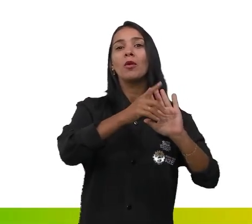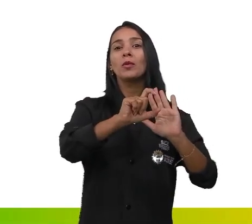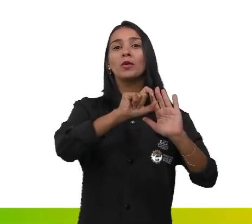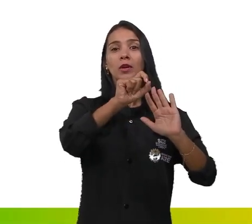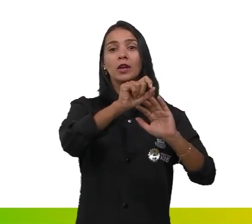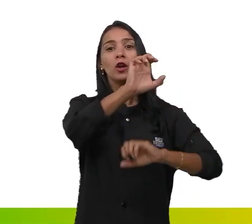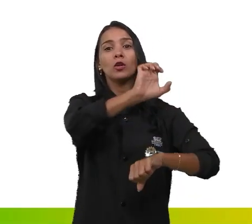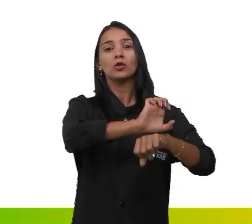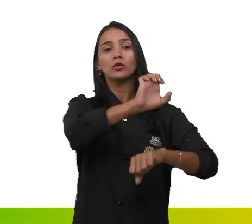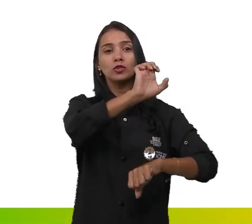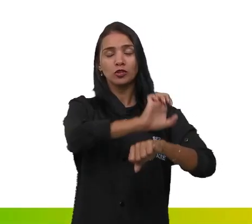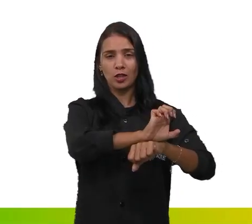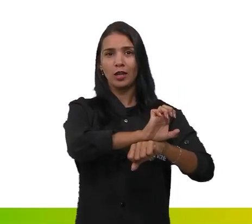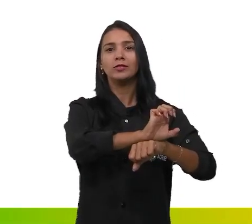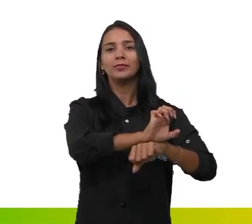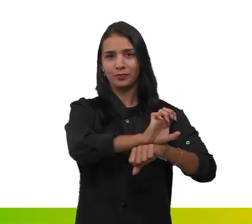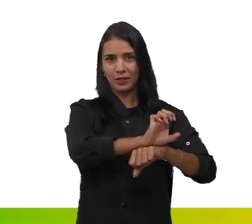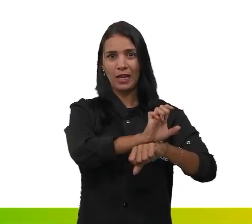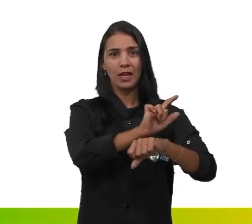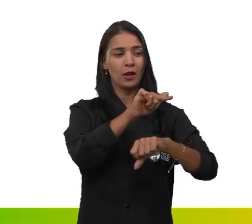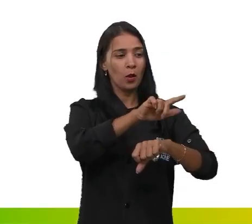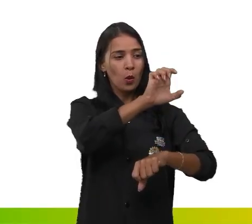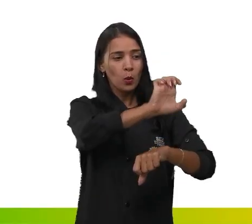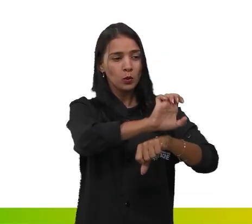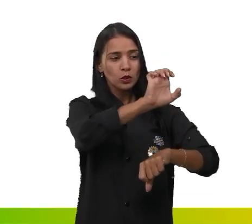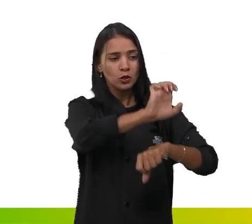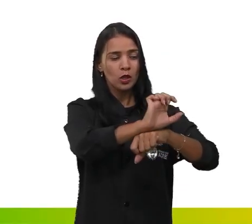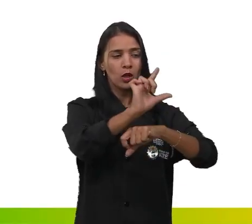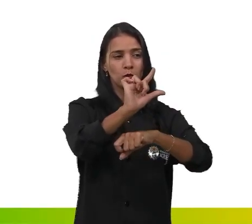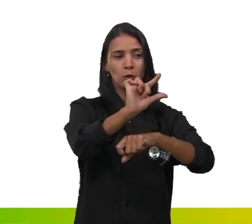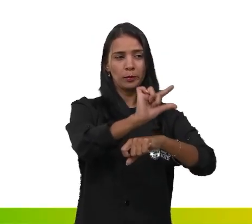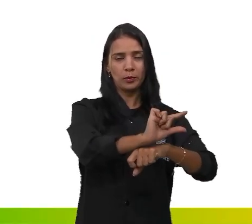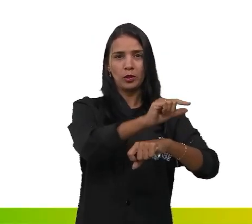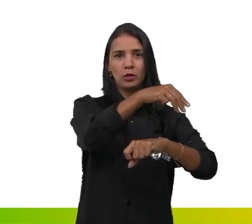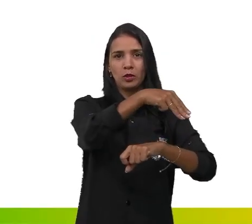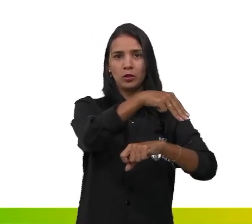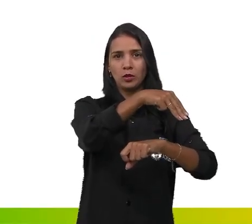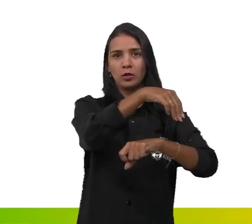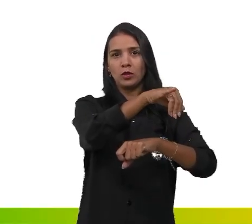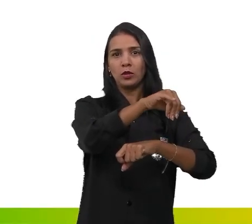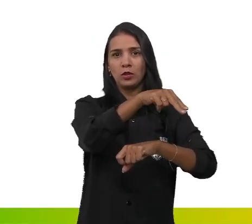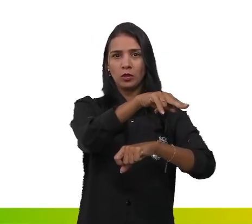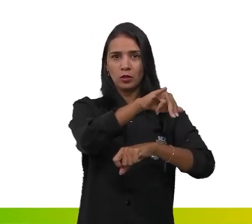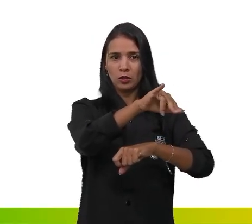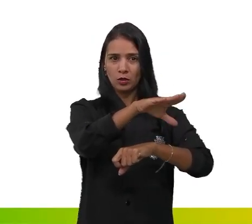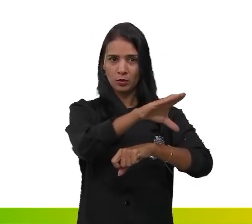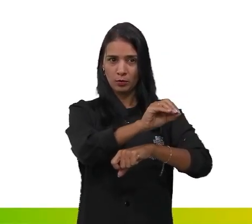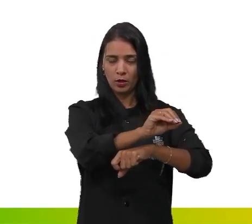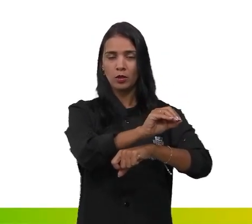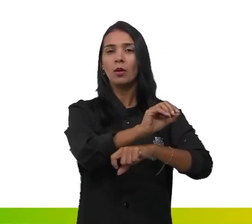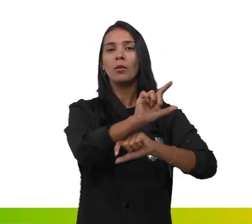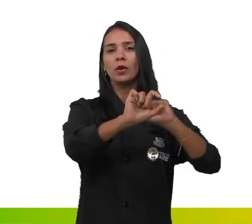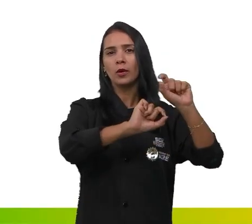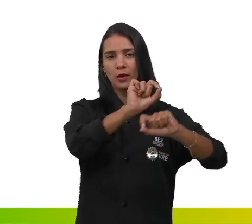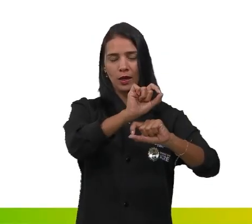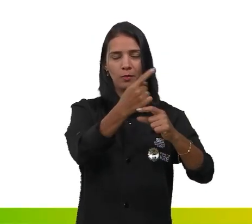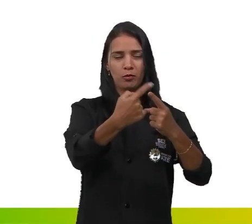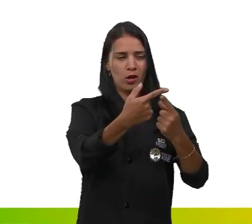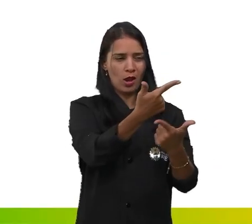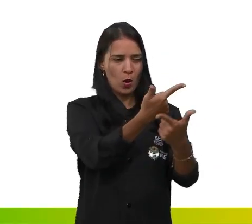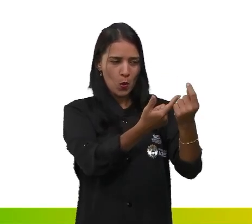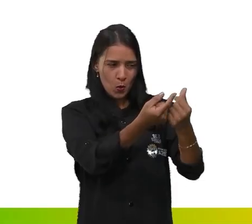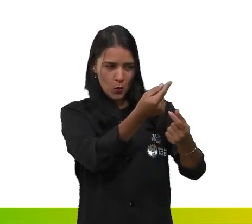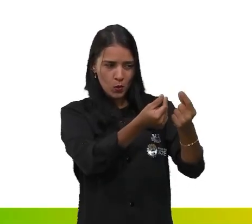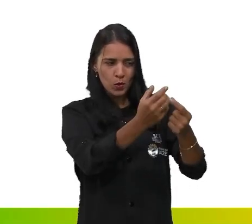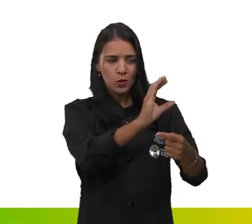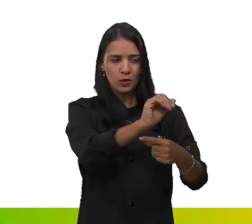a questão que a gente chama aqui de Estado mínimo. Ou seja, o capitalismo, como a gente conhece, ele